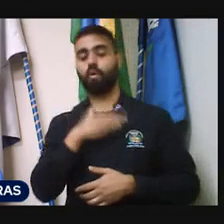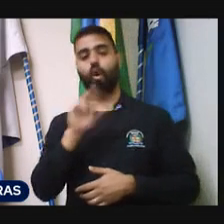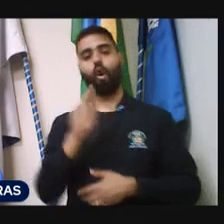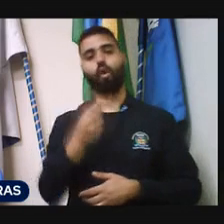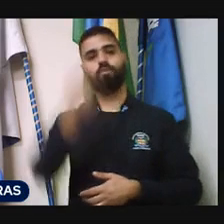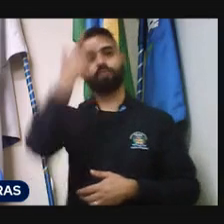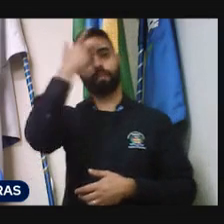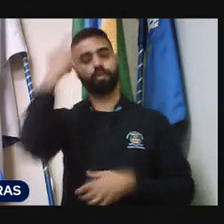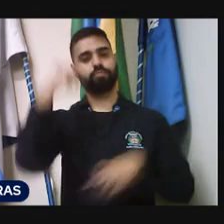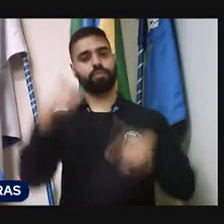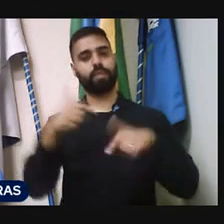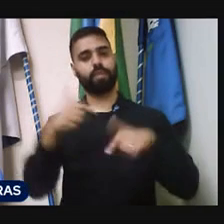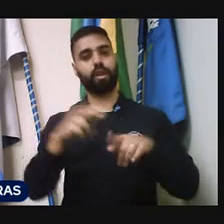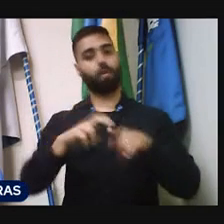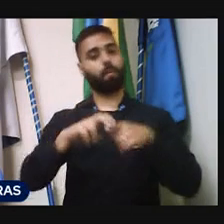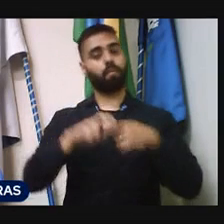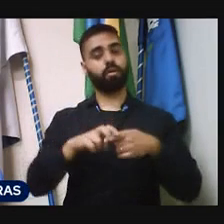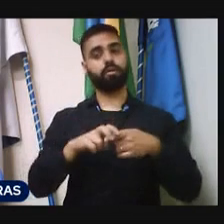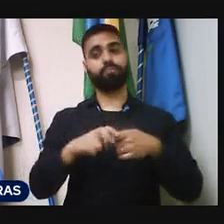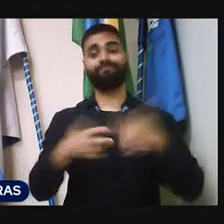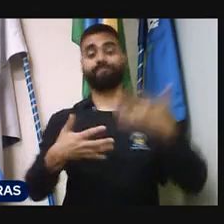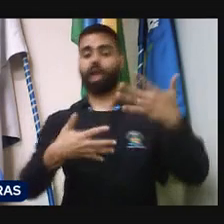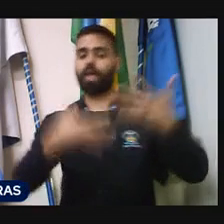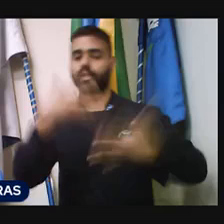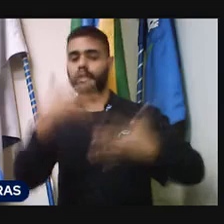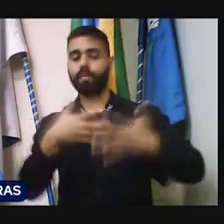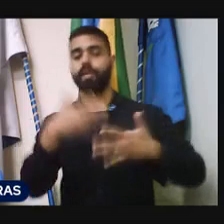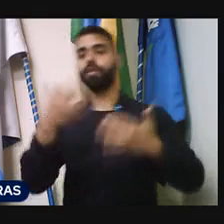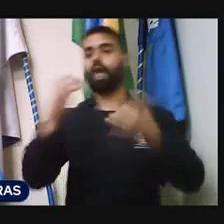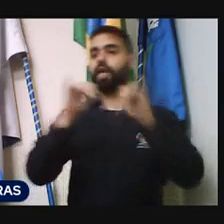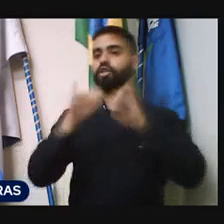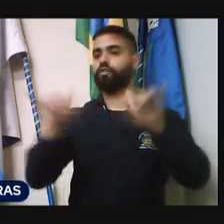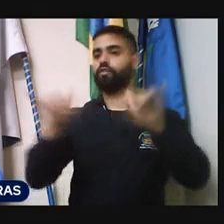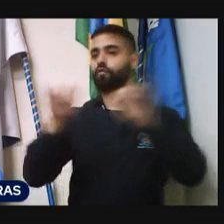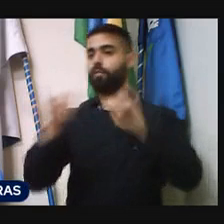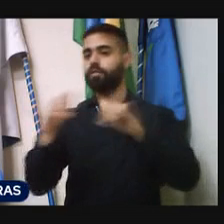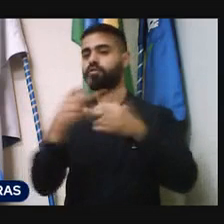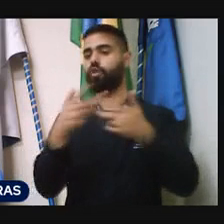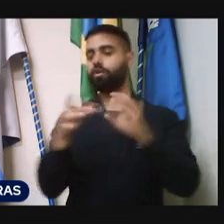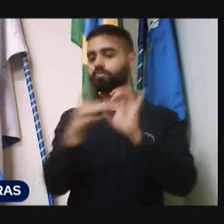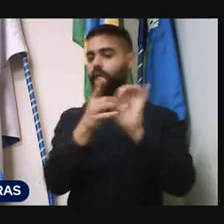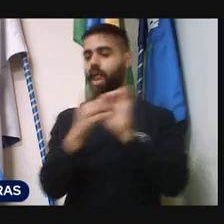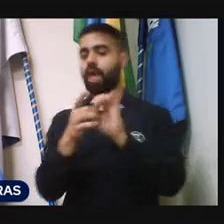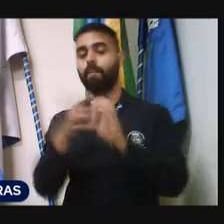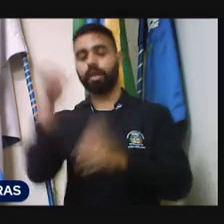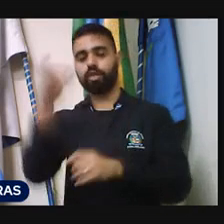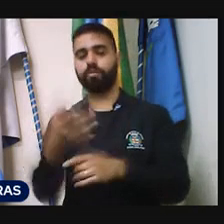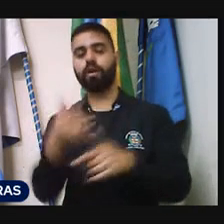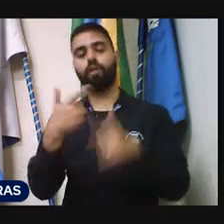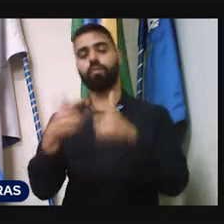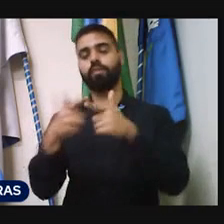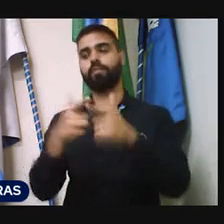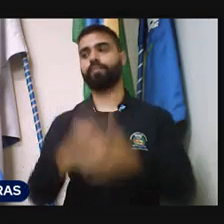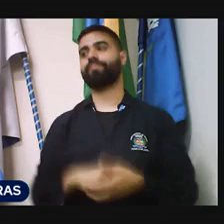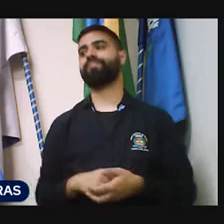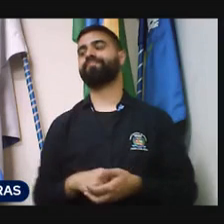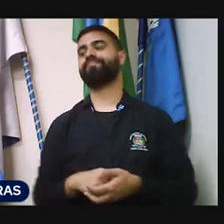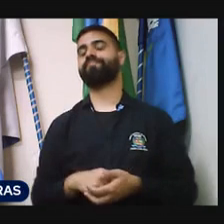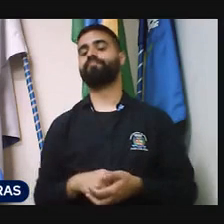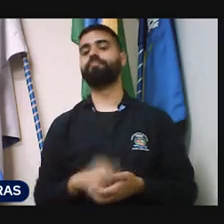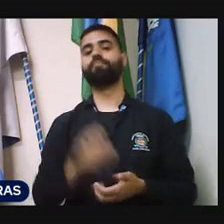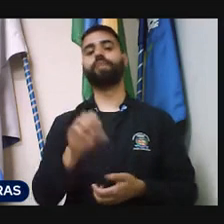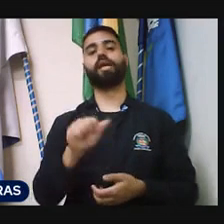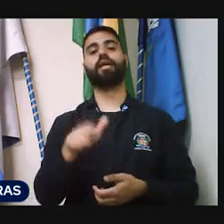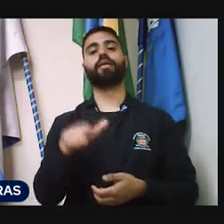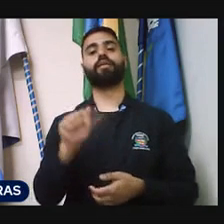público nesse sentido a transparência e precisão das informações são os grandes Aliados para esclarecer a situação sala das